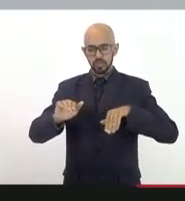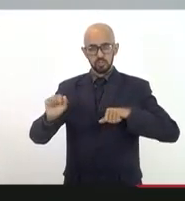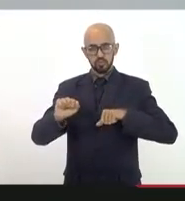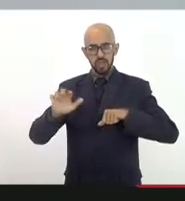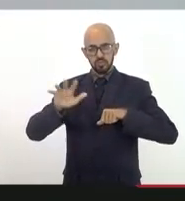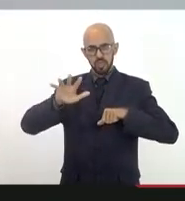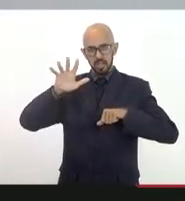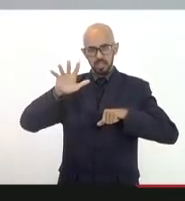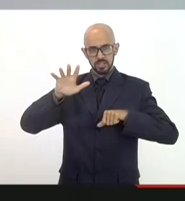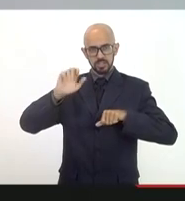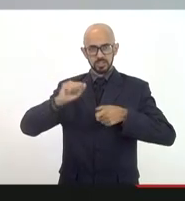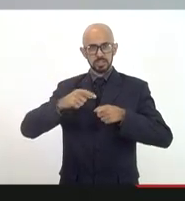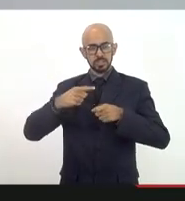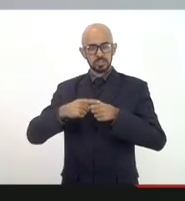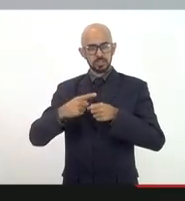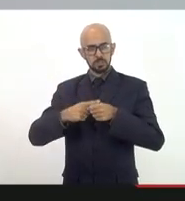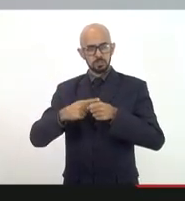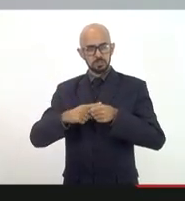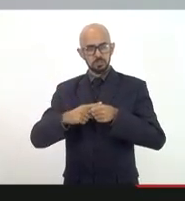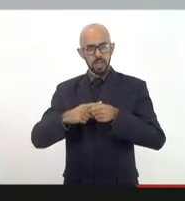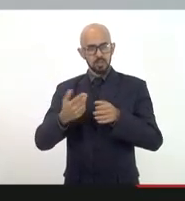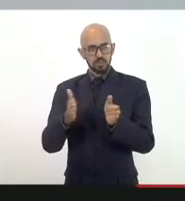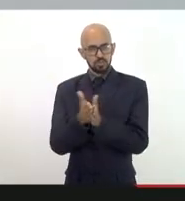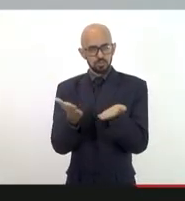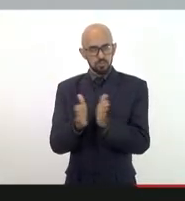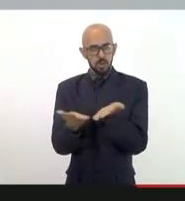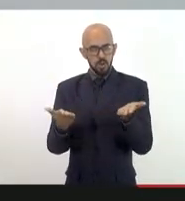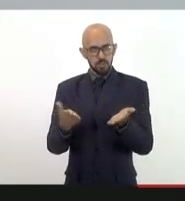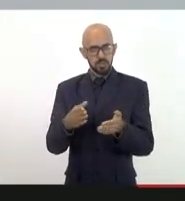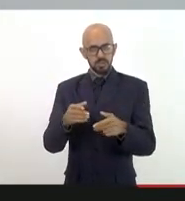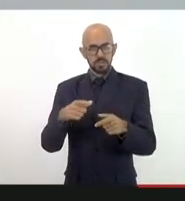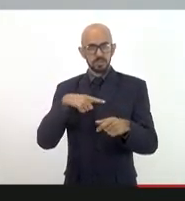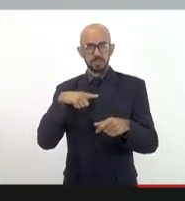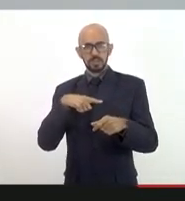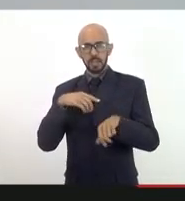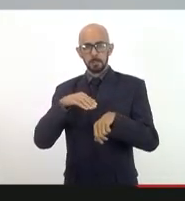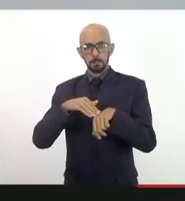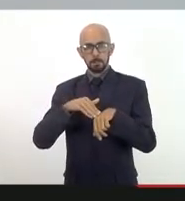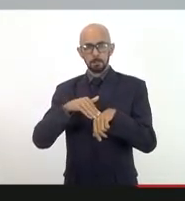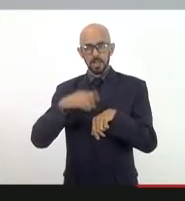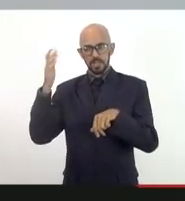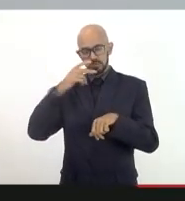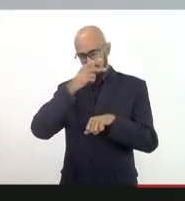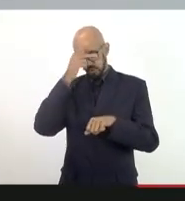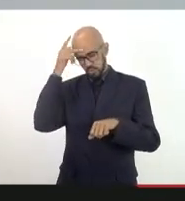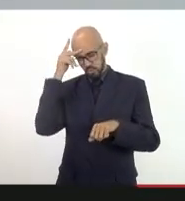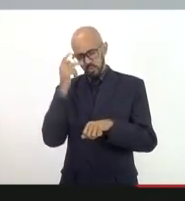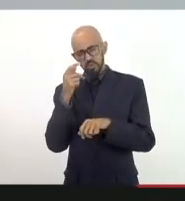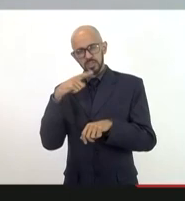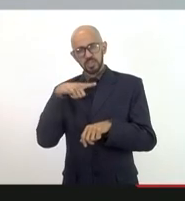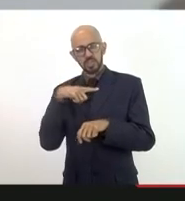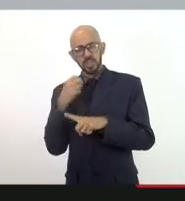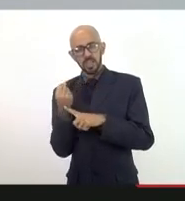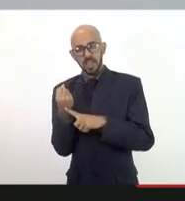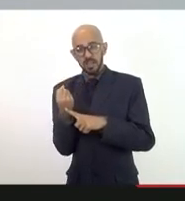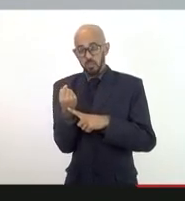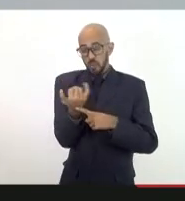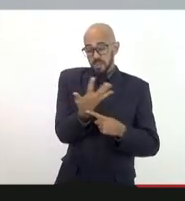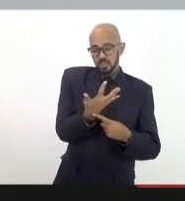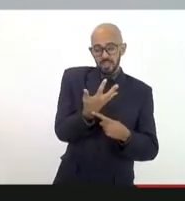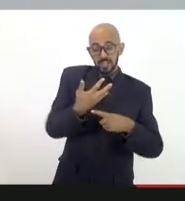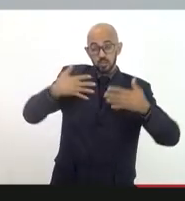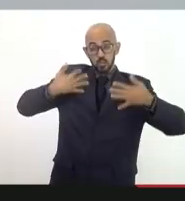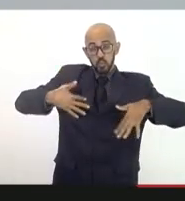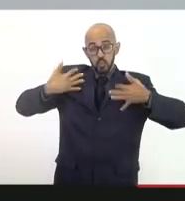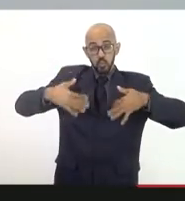territórios periféricos, onde se concentram mais intensamente os fenômenos da desigualdade, da pobreza, da miséria, como que eles